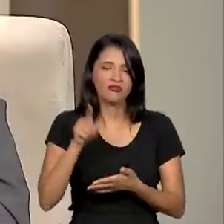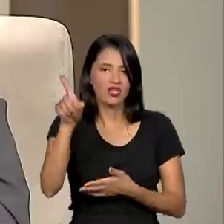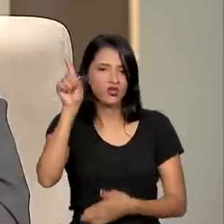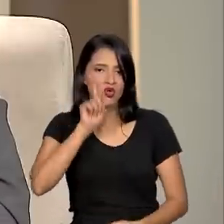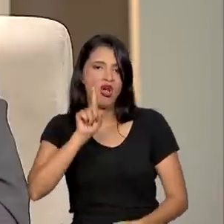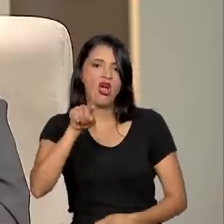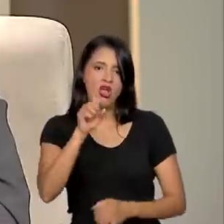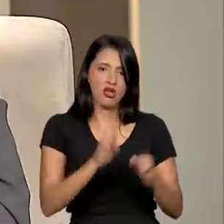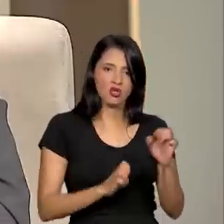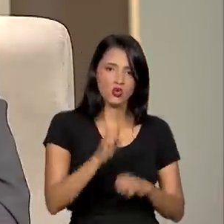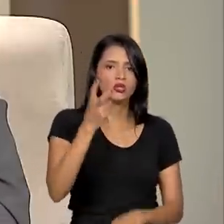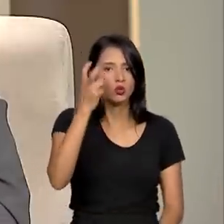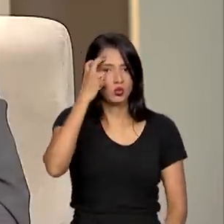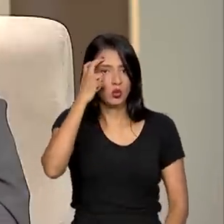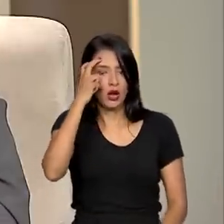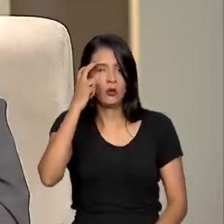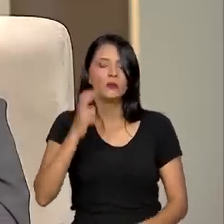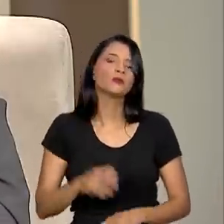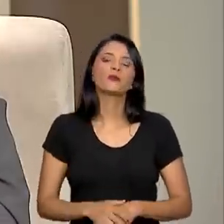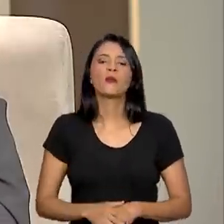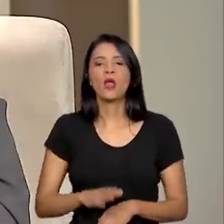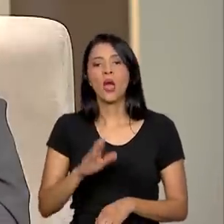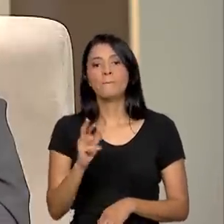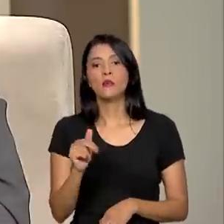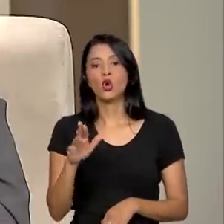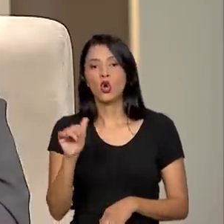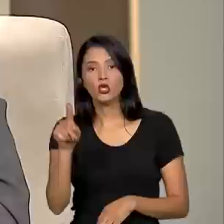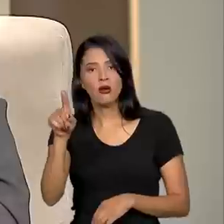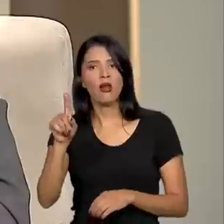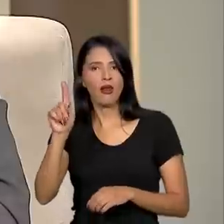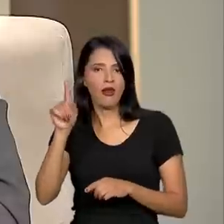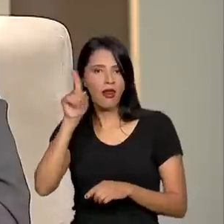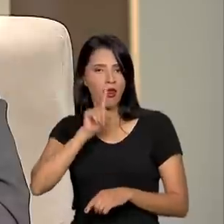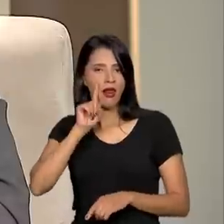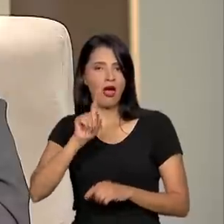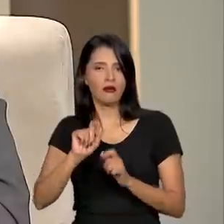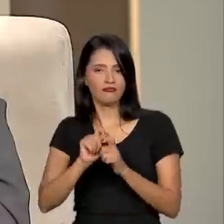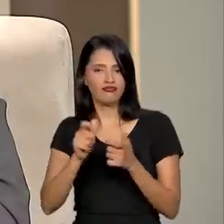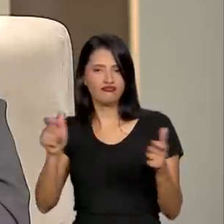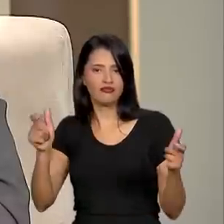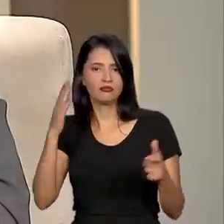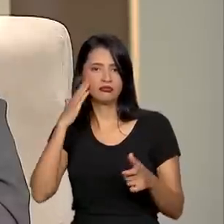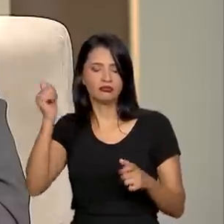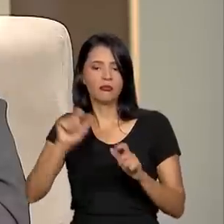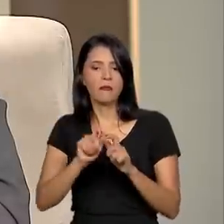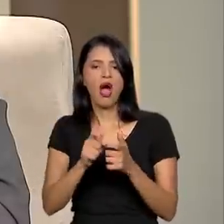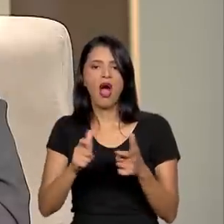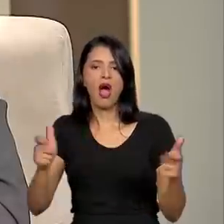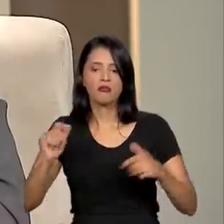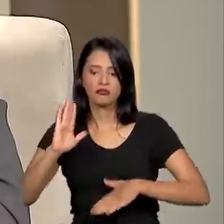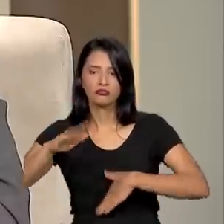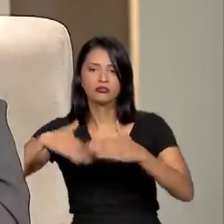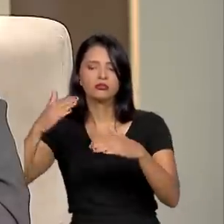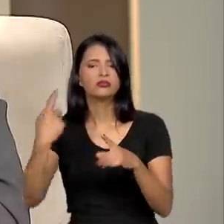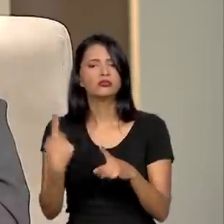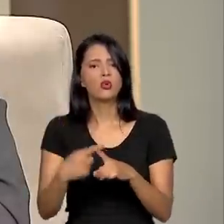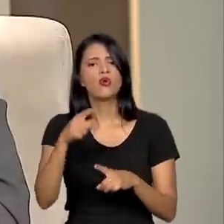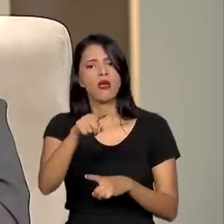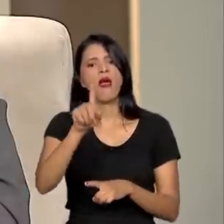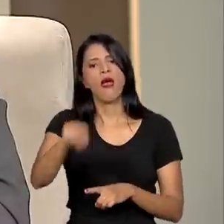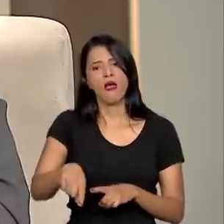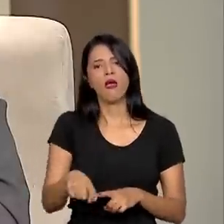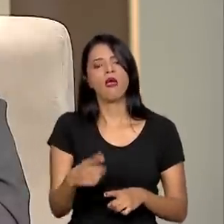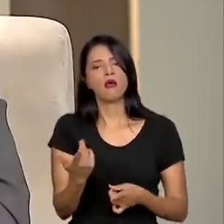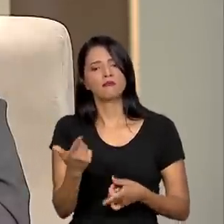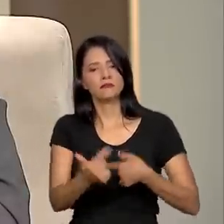cultural. O Broadway se desenvolveu nesse período, a indústria cinematográfica desenvolveu. Por quê? Porque são empregos